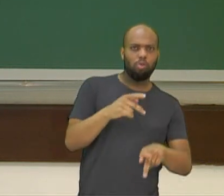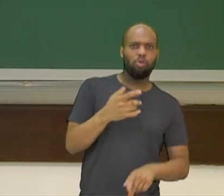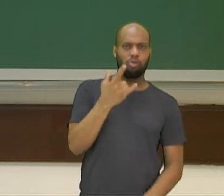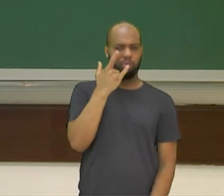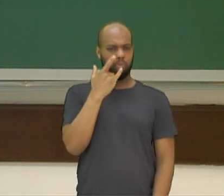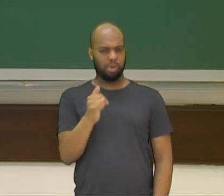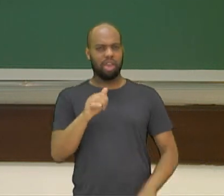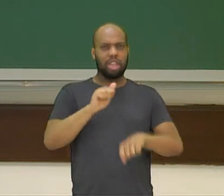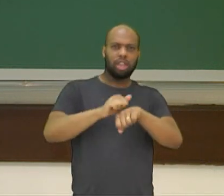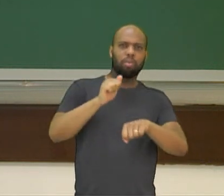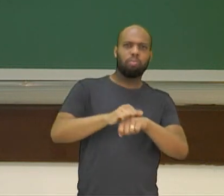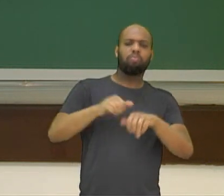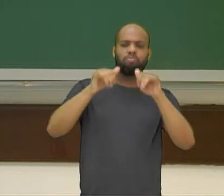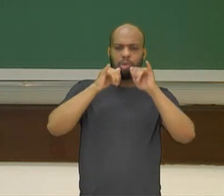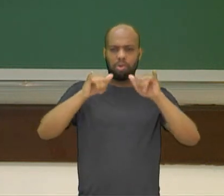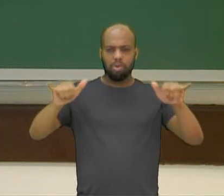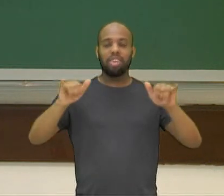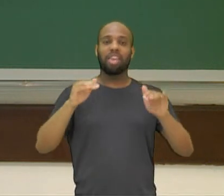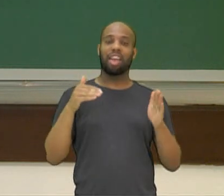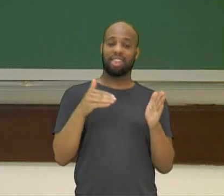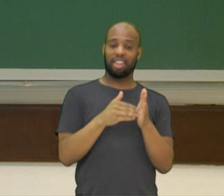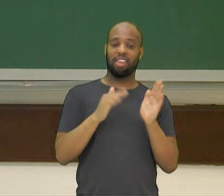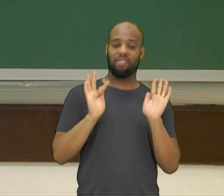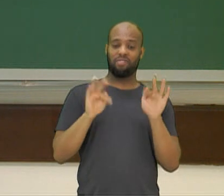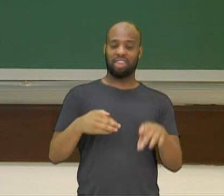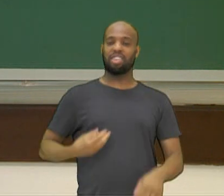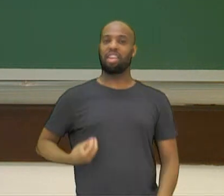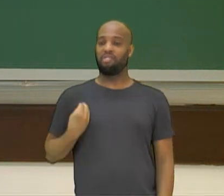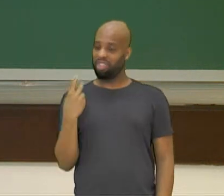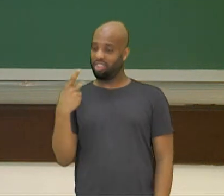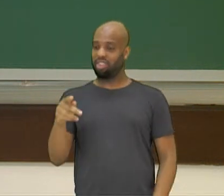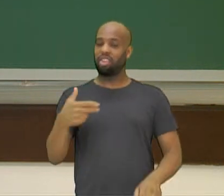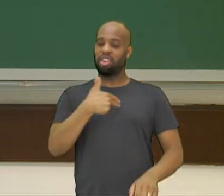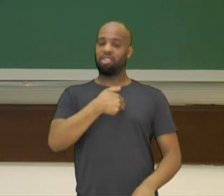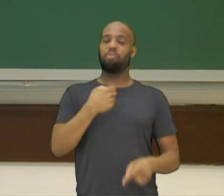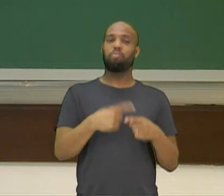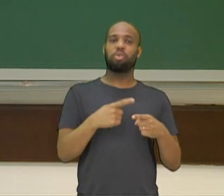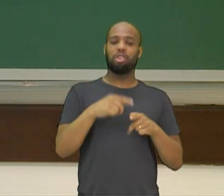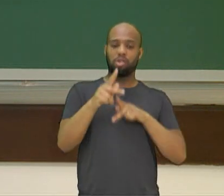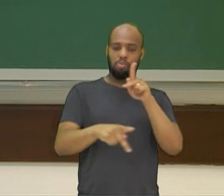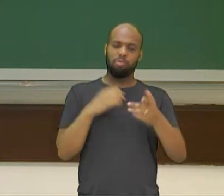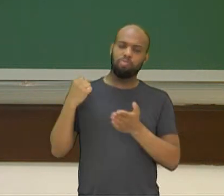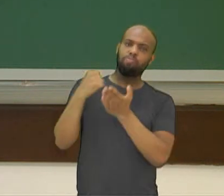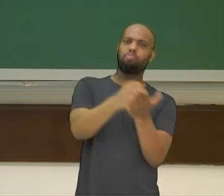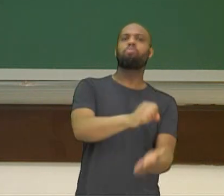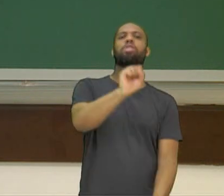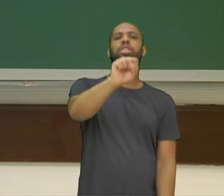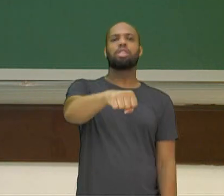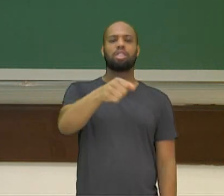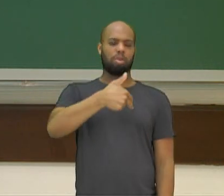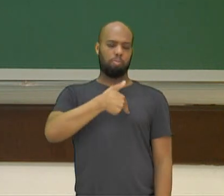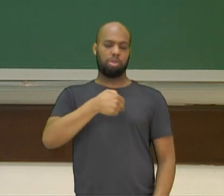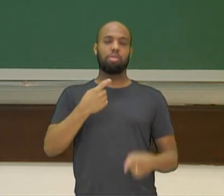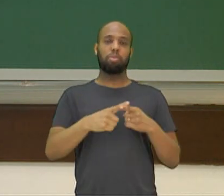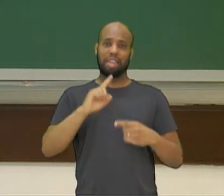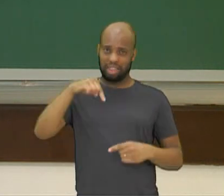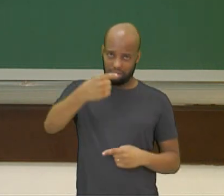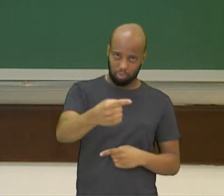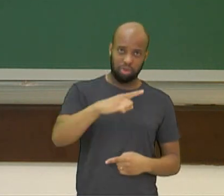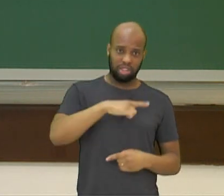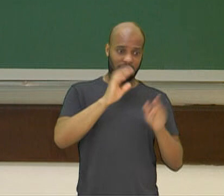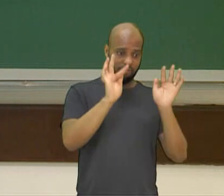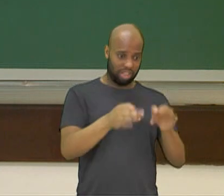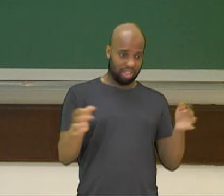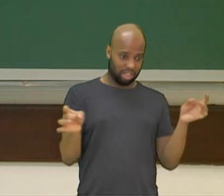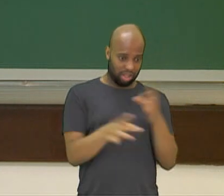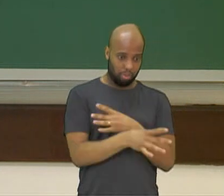se perpetua até o fim da vida de Getúlio Vargas. O povo realmente, a massa, apoiava Getúlio Vargas, mesmo depois que tem o fim